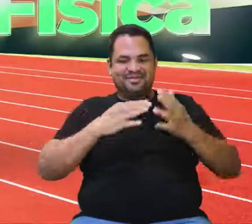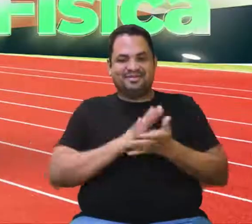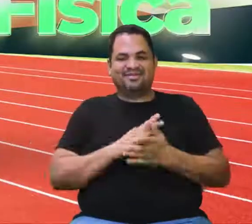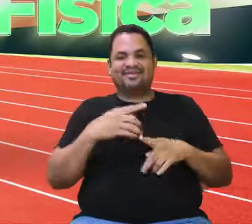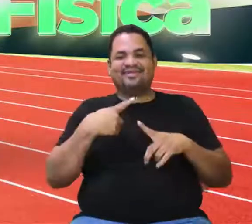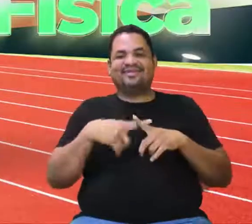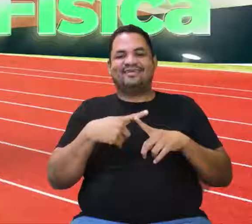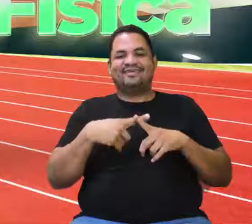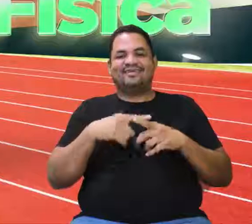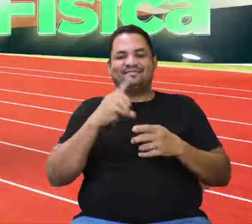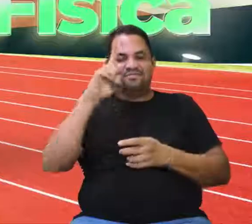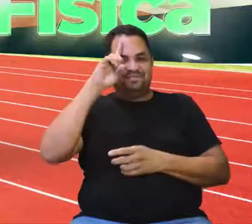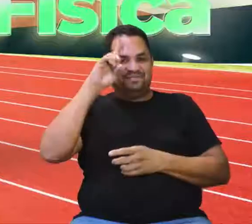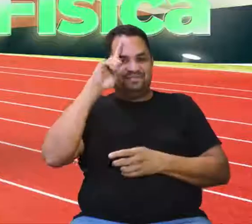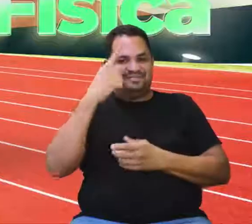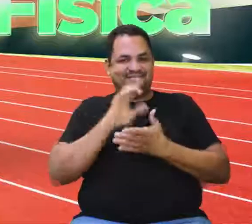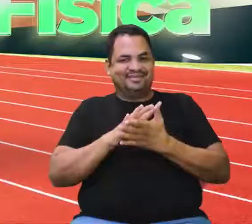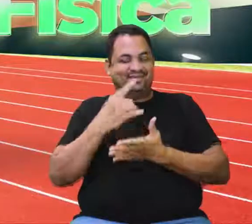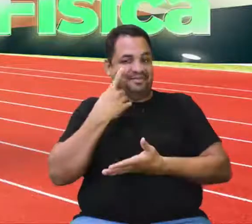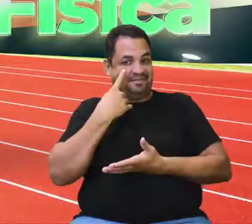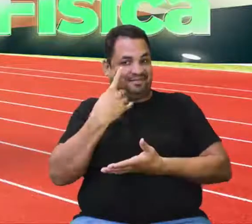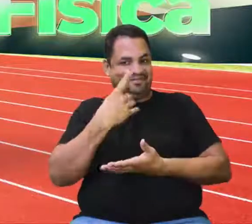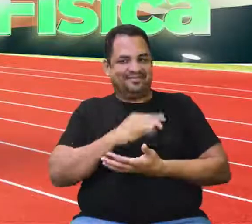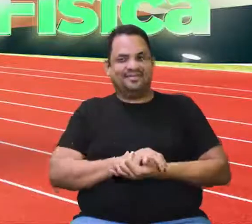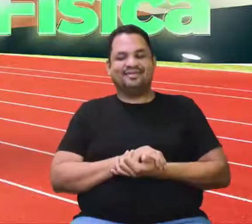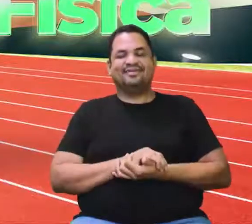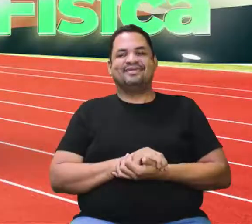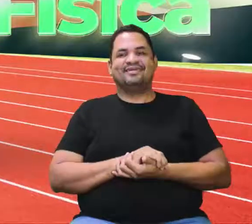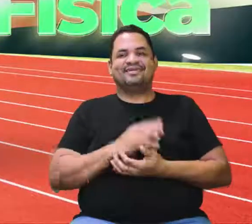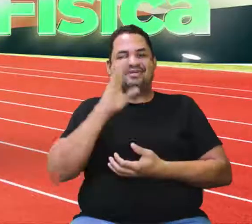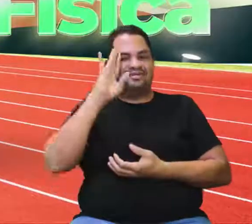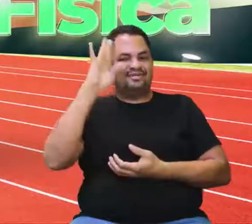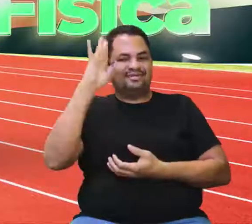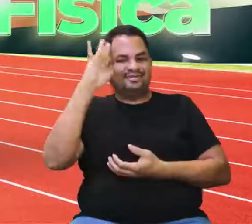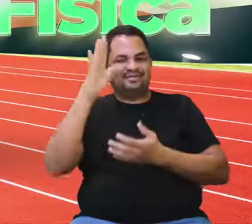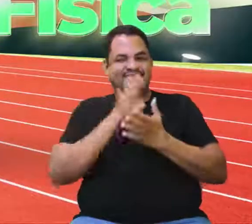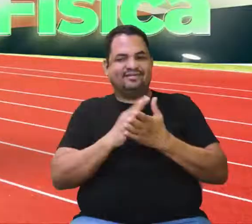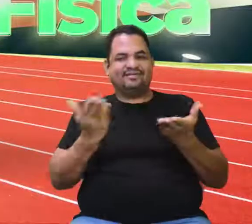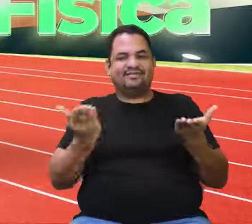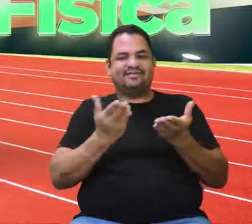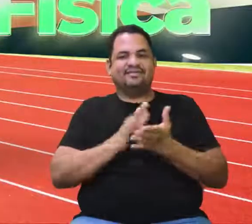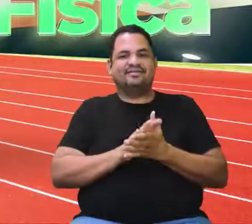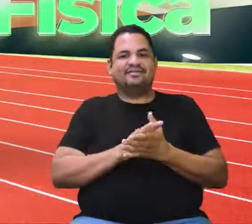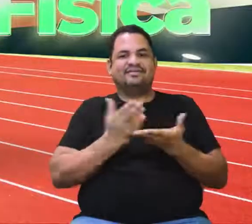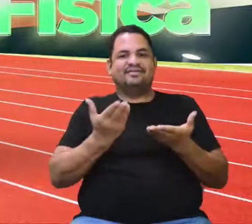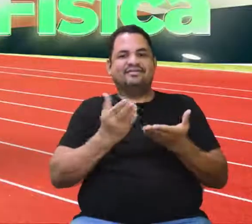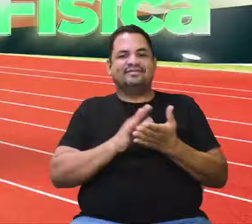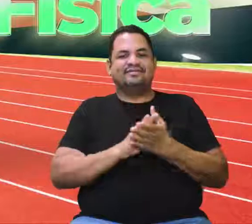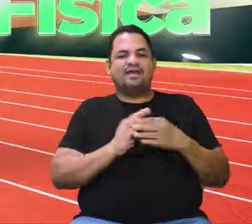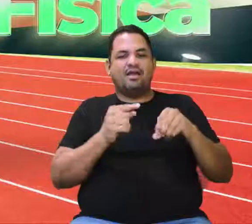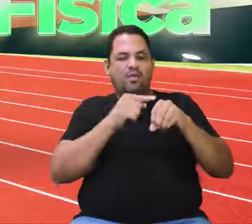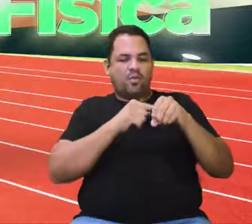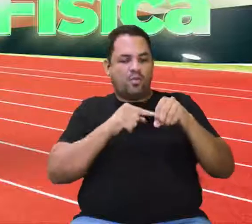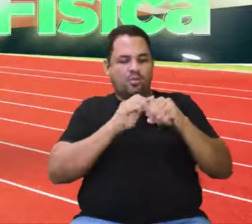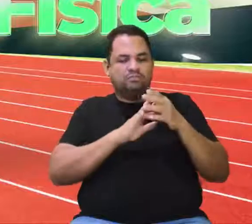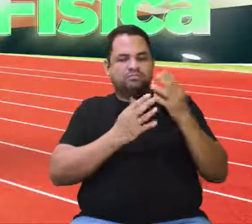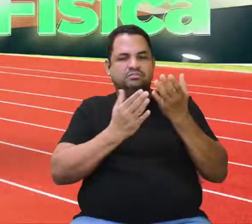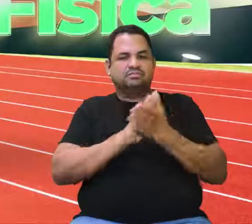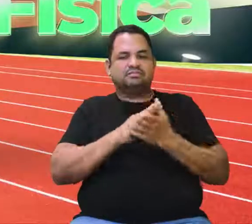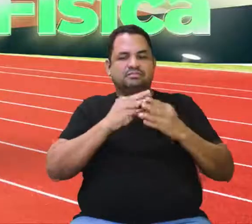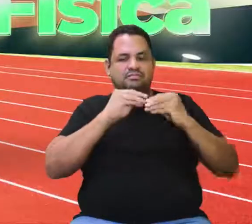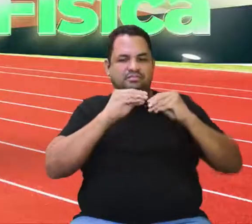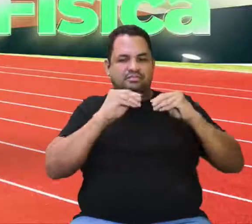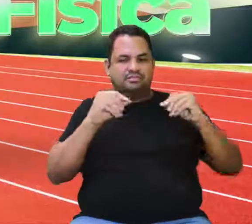porque no dia a dia a gente não se observa, né? Então, você imagina ali quando você senta errado que o seu disco está sendo comprimido, ou a